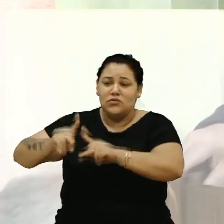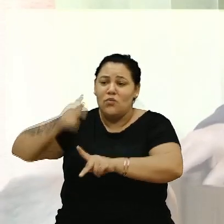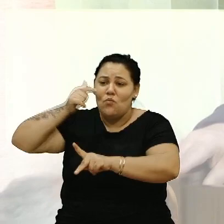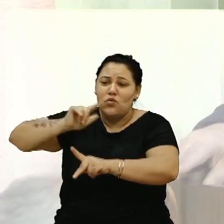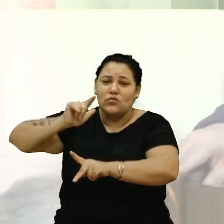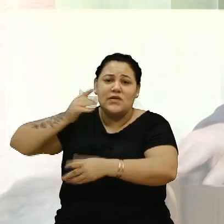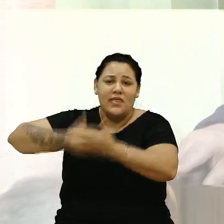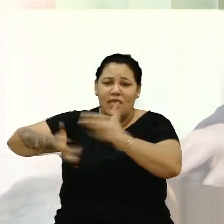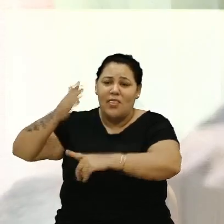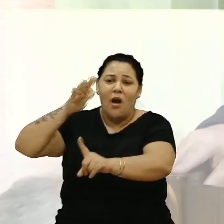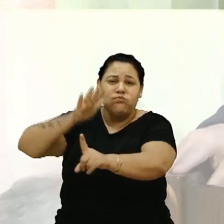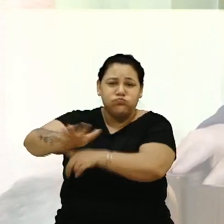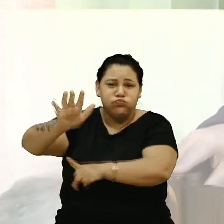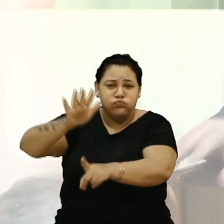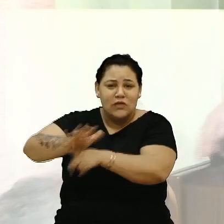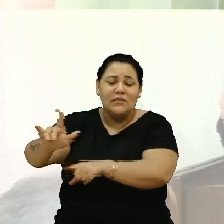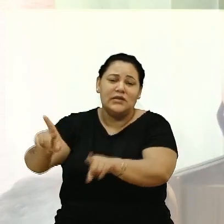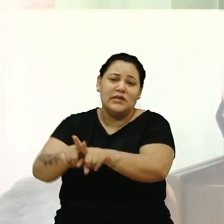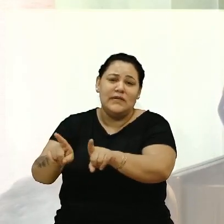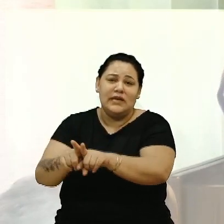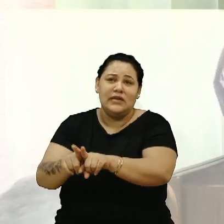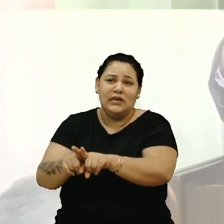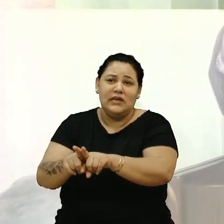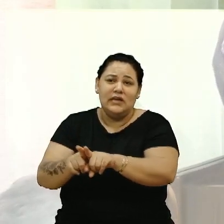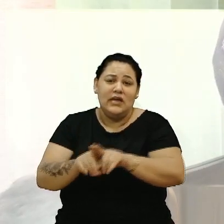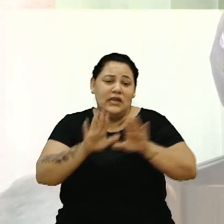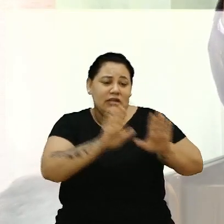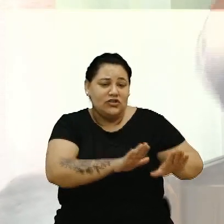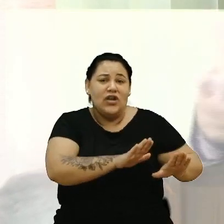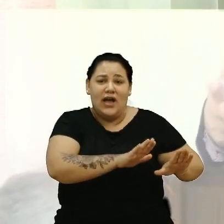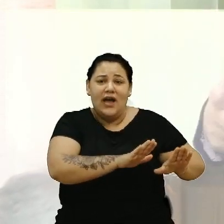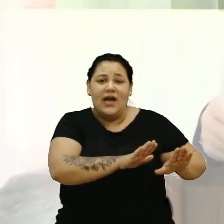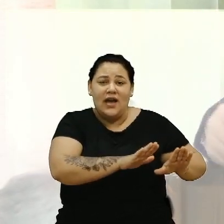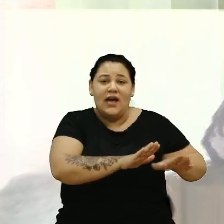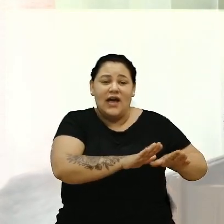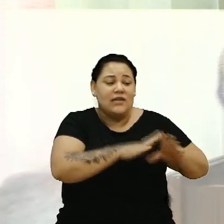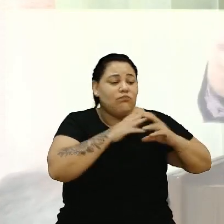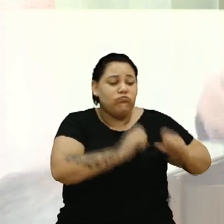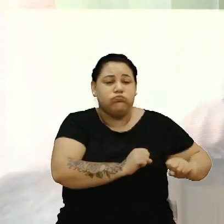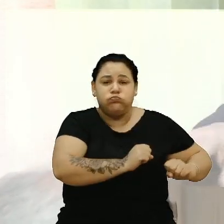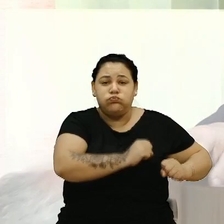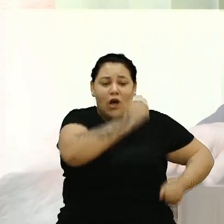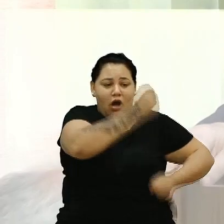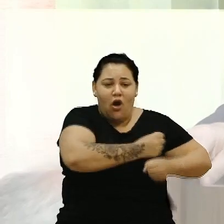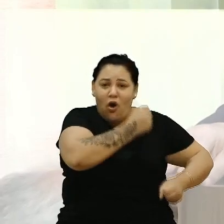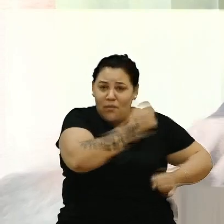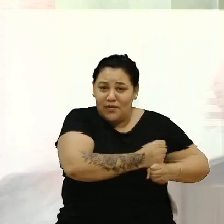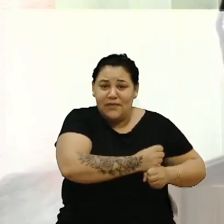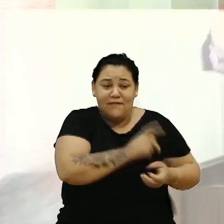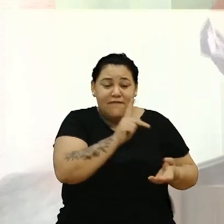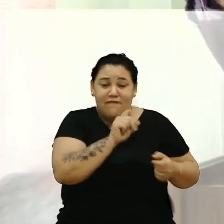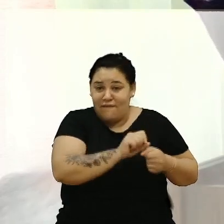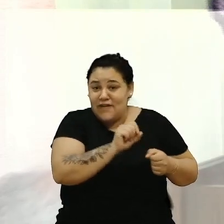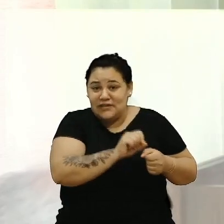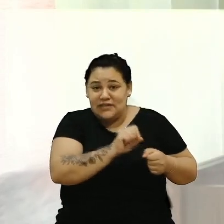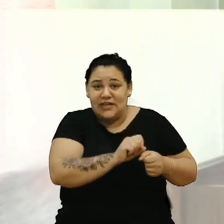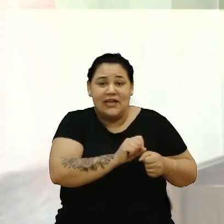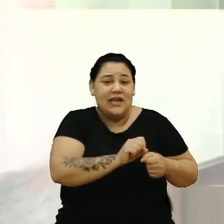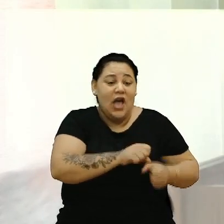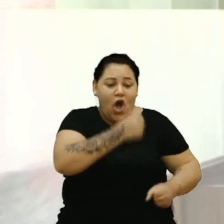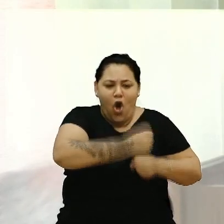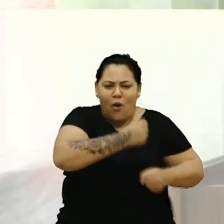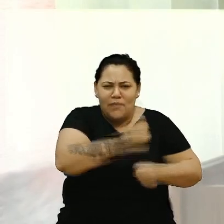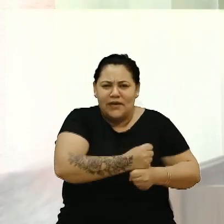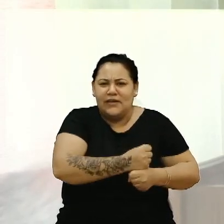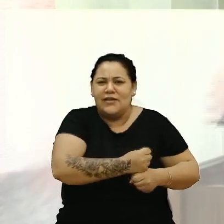mais pequenas, né, e deixar a Secretaria de Obras para grandes obras que impactam realmente trânsito, impactam